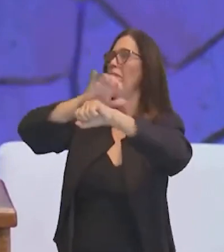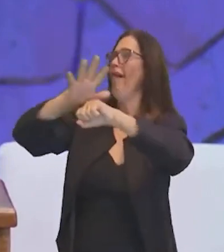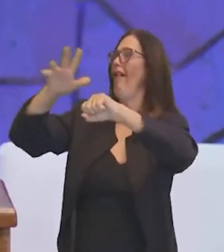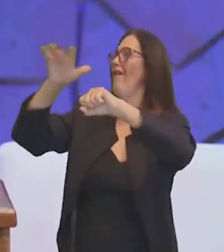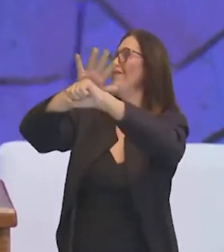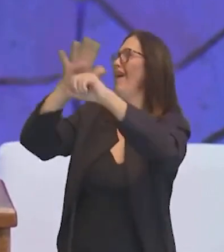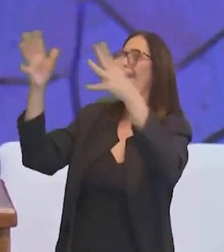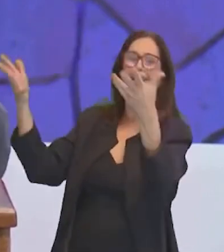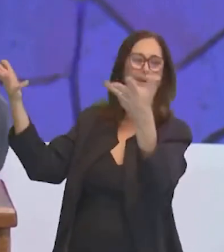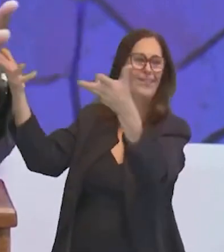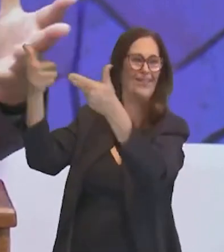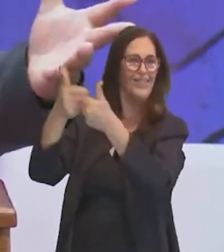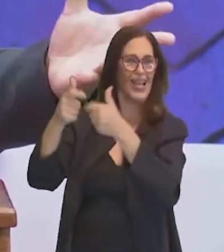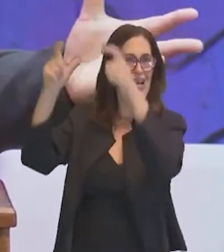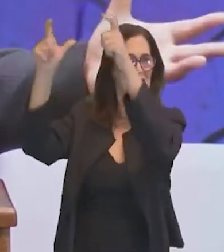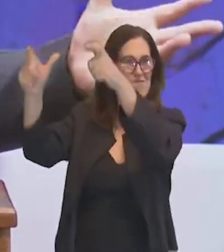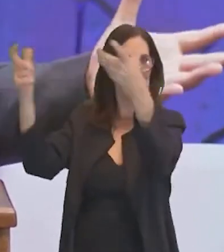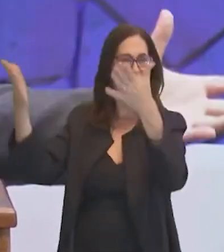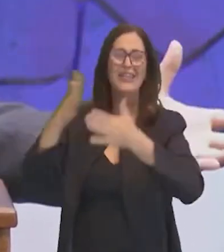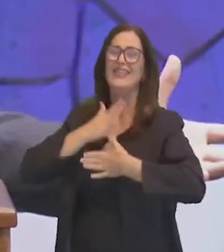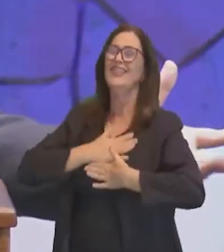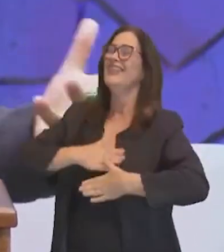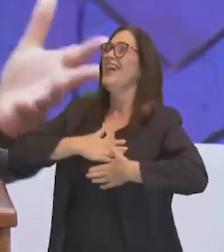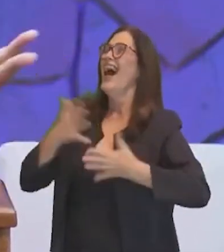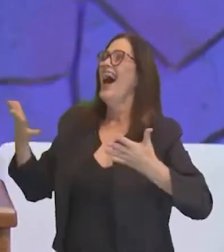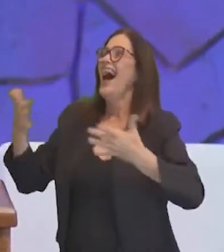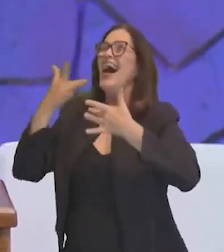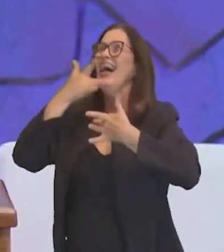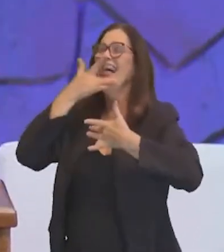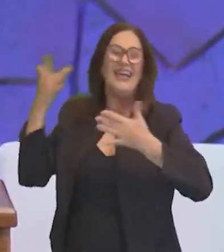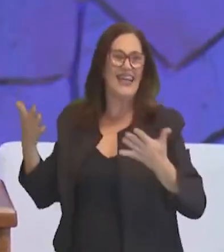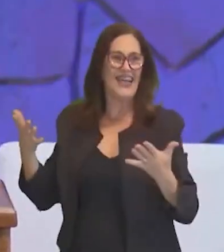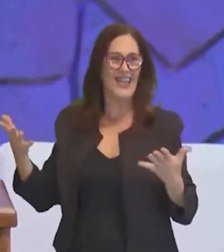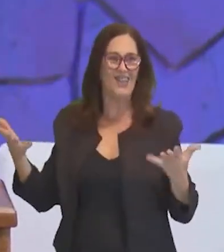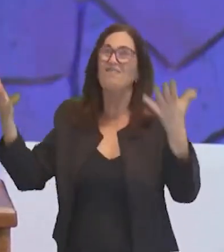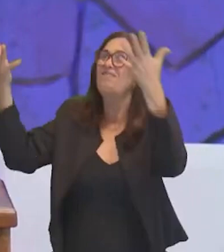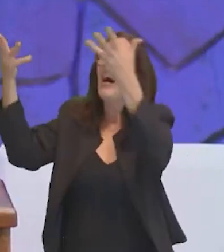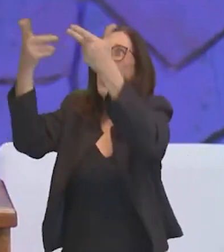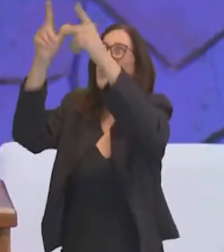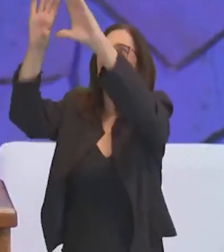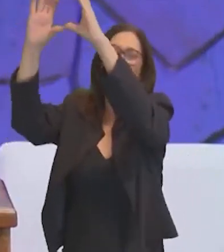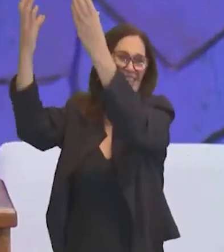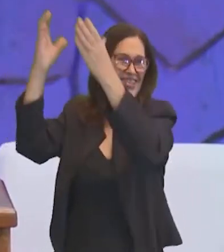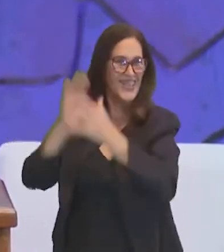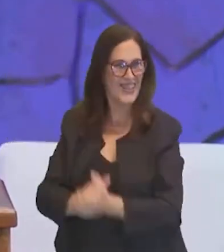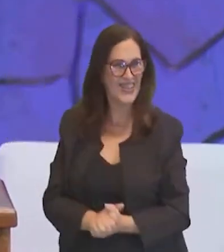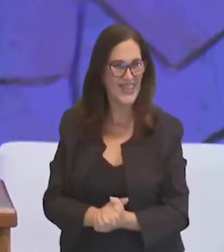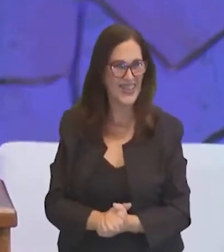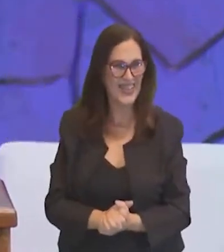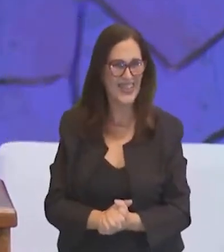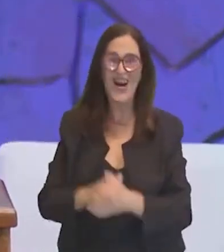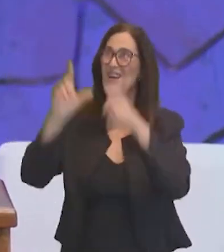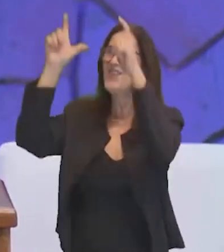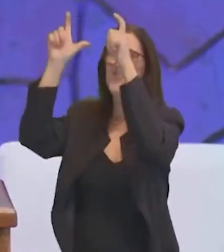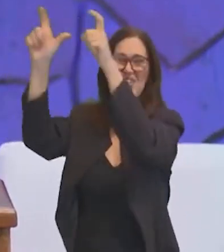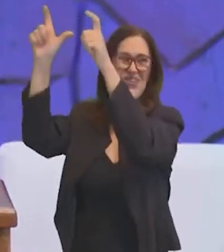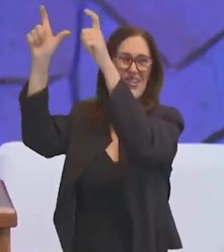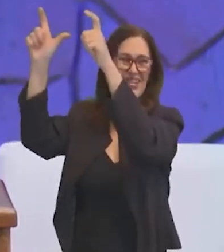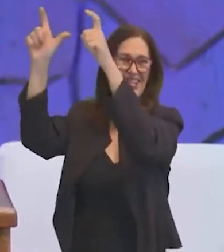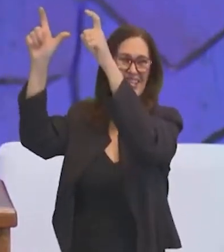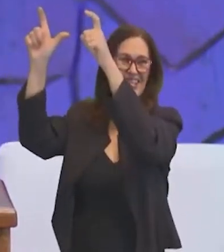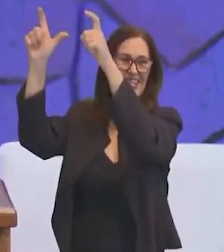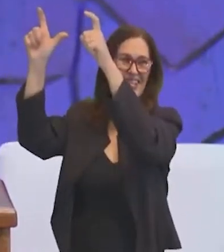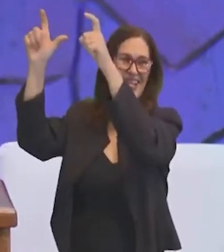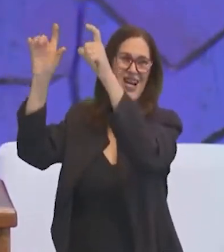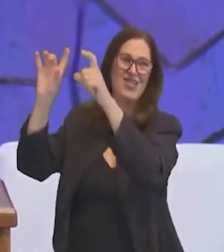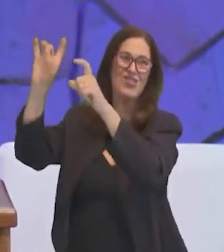preciosas, um lugar de descanso, de deleite, que mana leite e mel, um lugar apenas